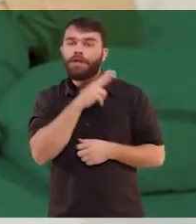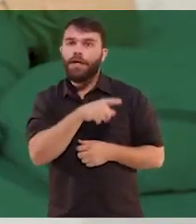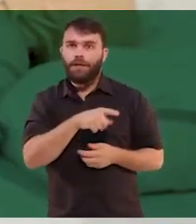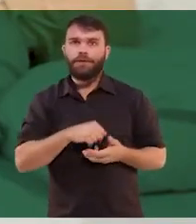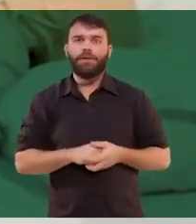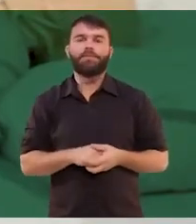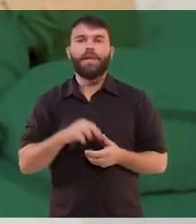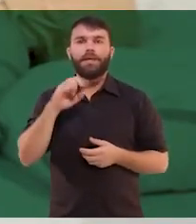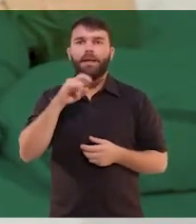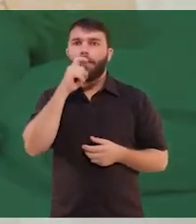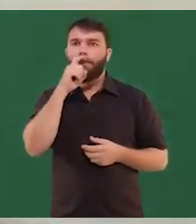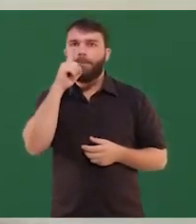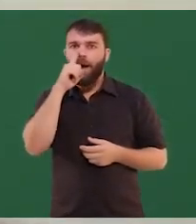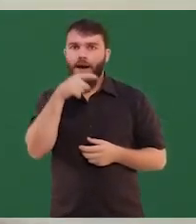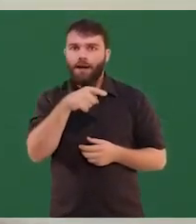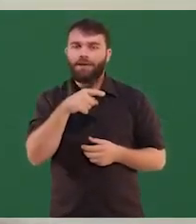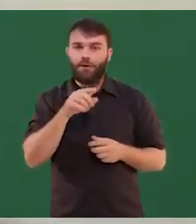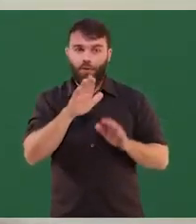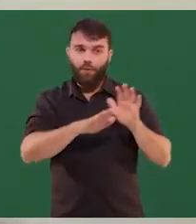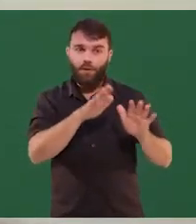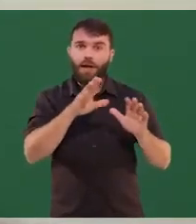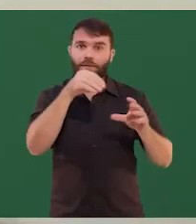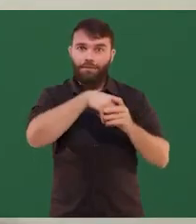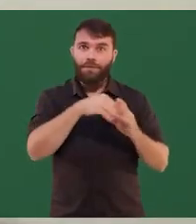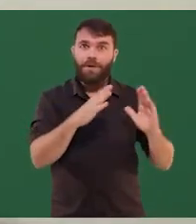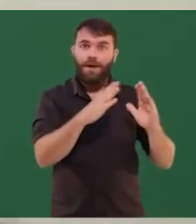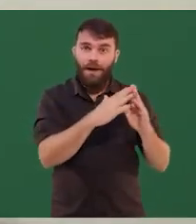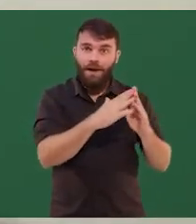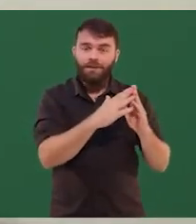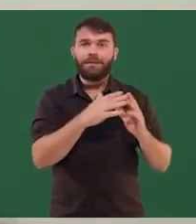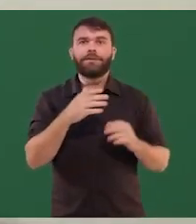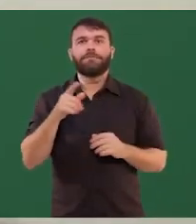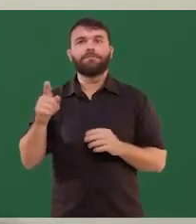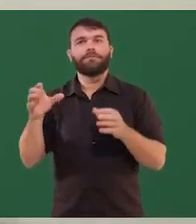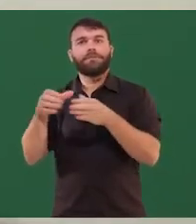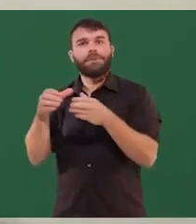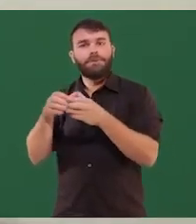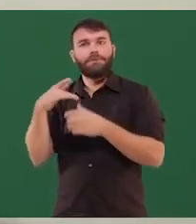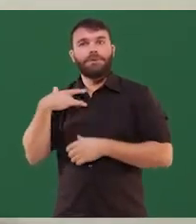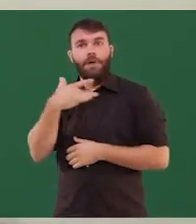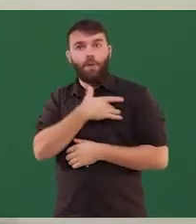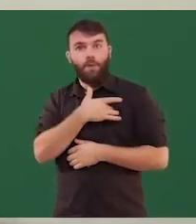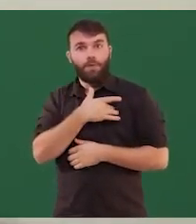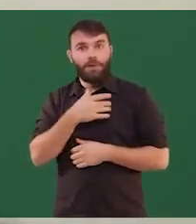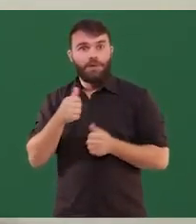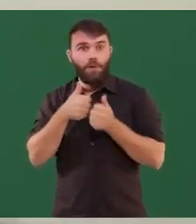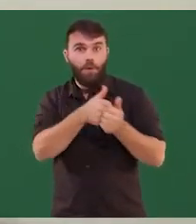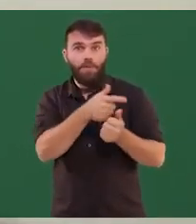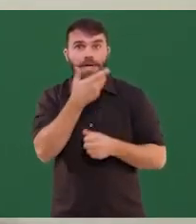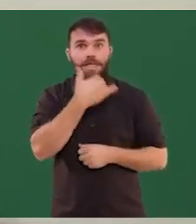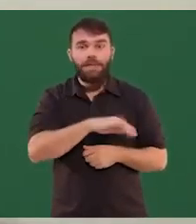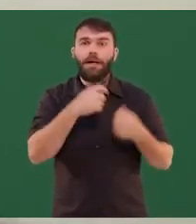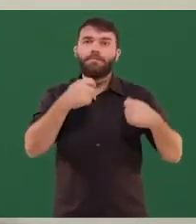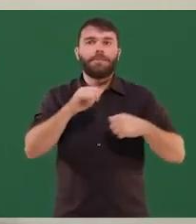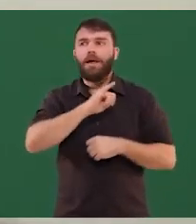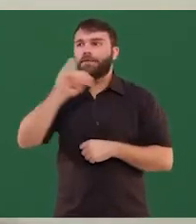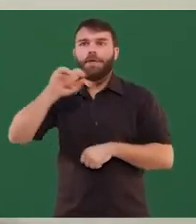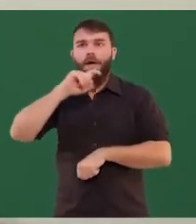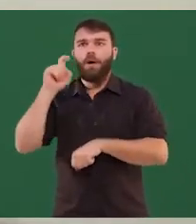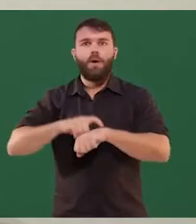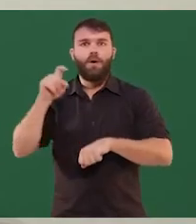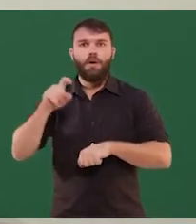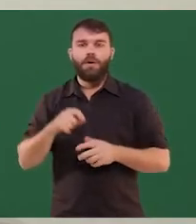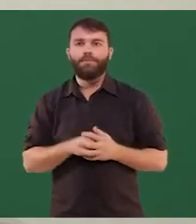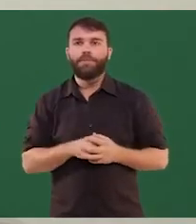situações de urgência e emergência. Se os pais ou cuidadores realizarem esses cuidados em casa, a equipe de saúde que acompanha a criança deve